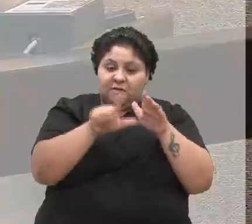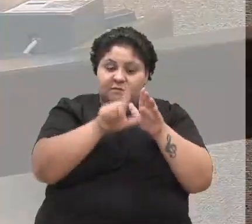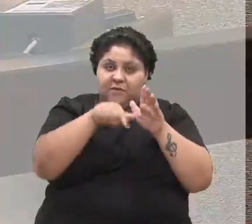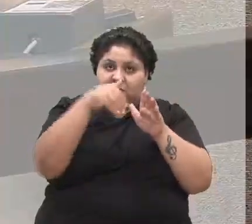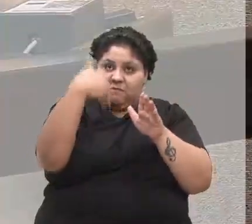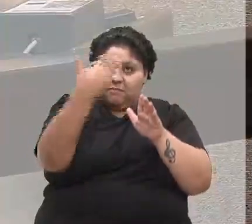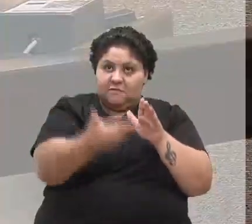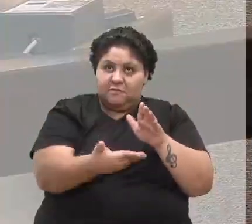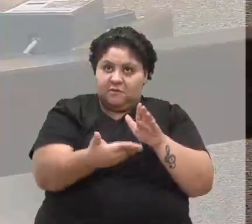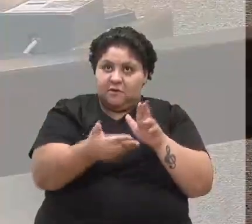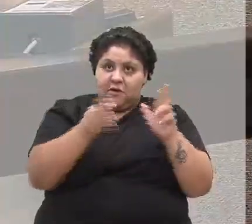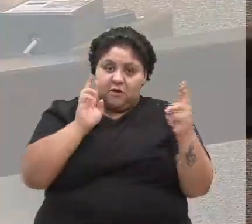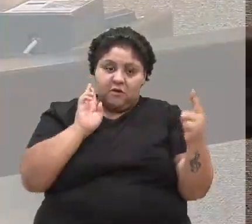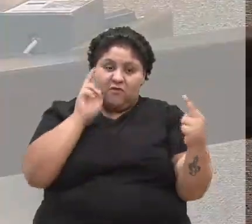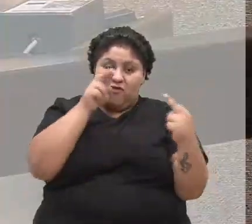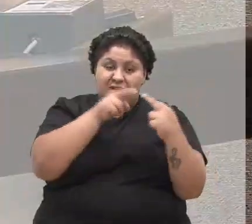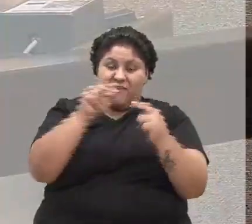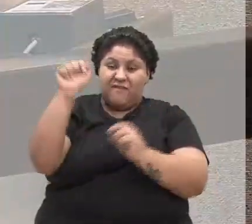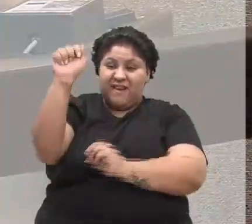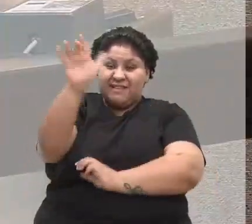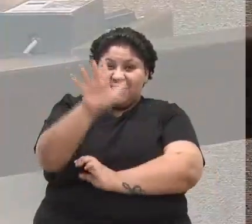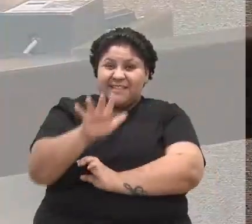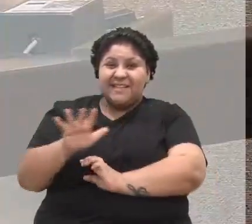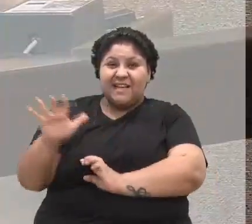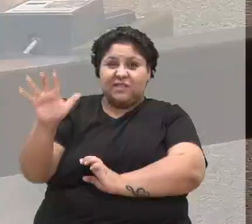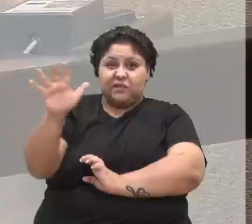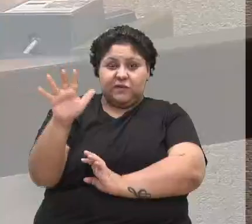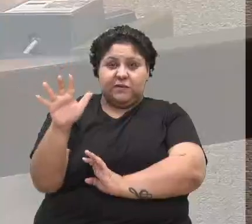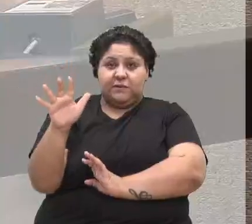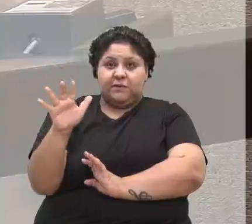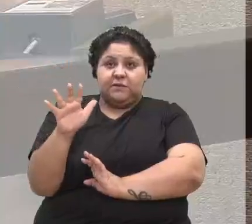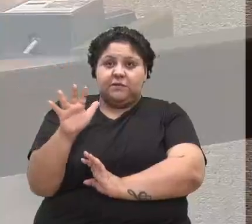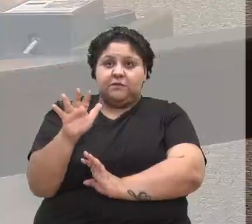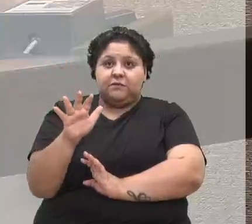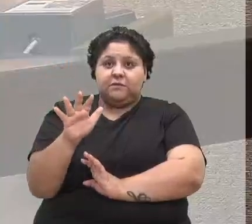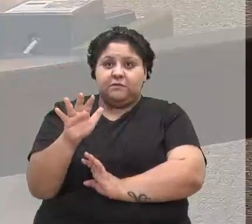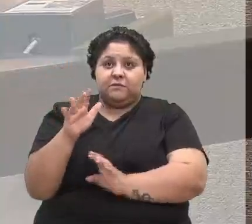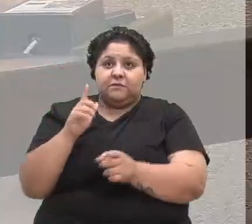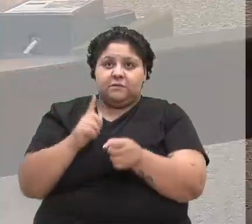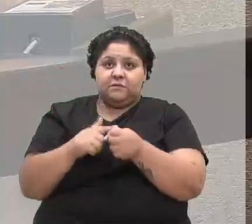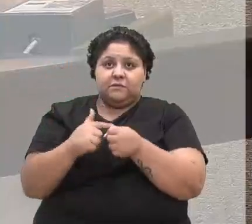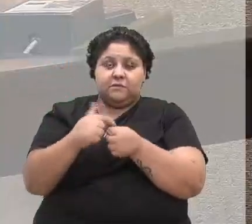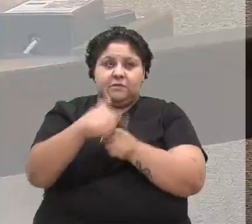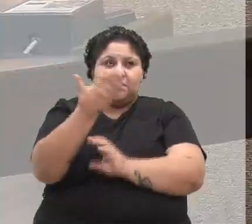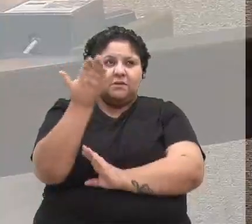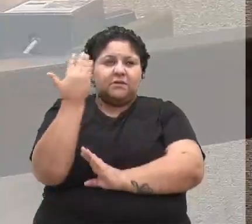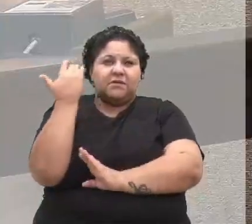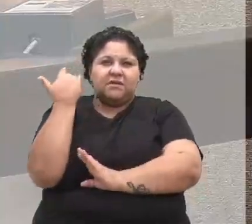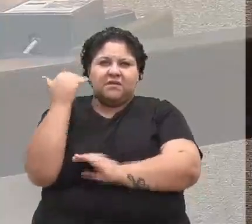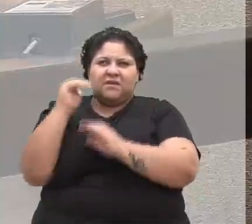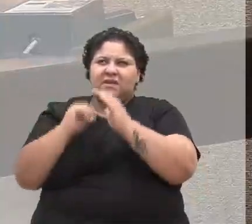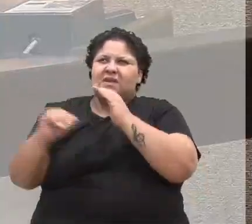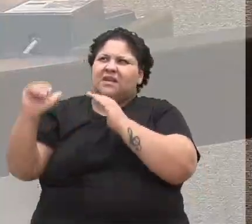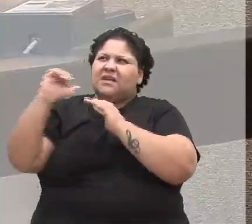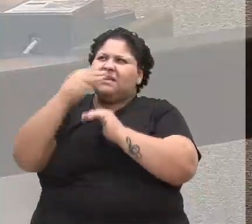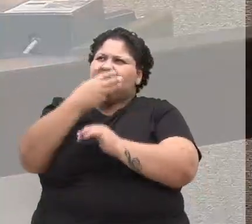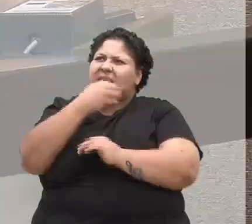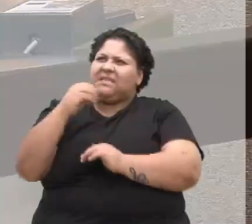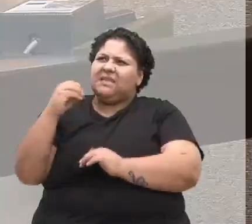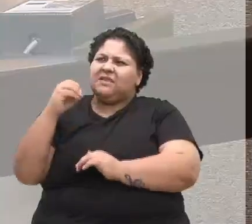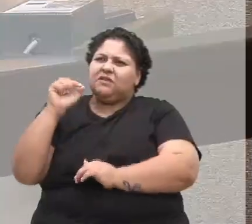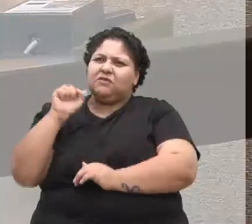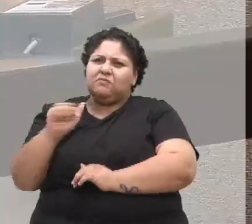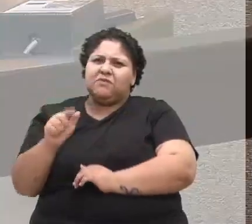foi referência nacional, né, numa cidade, naquela época, de cima de 300 mil habitantes,